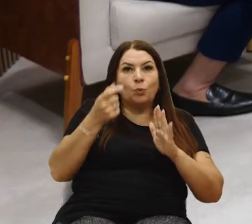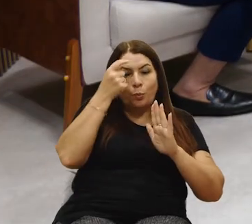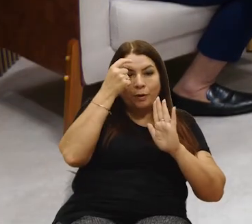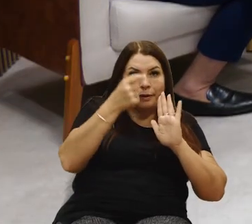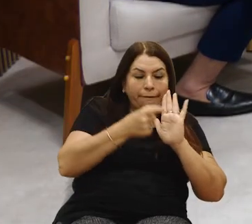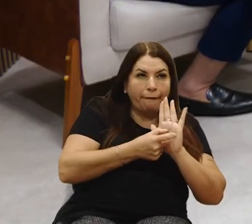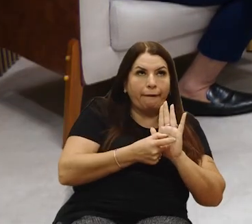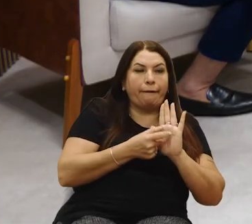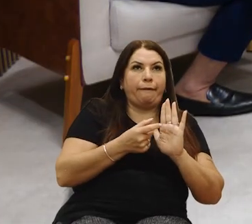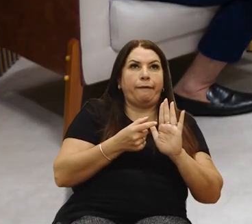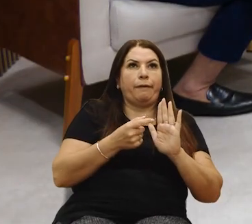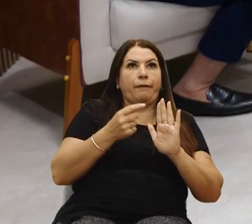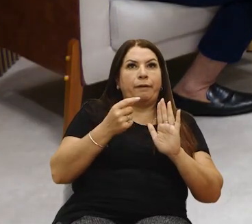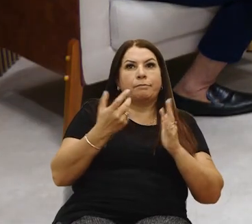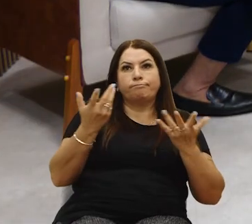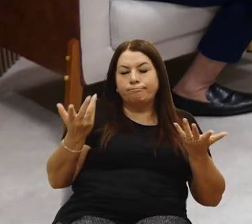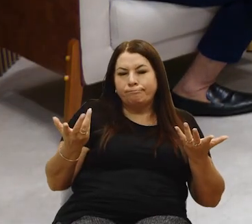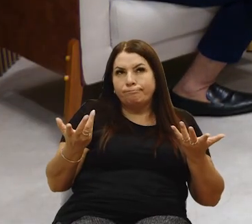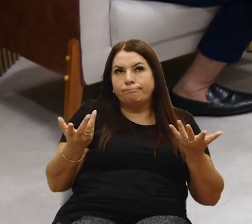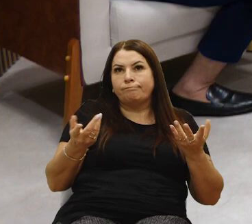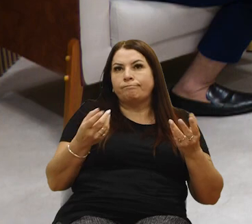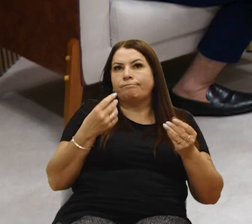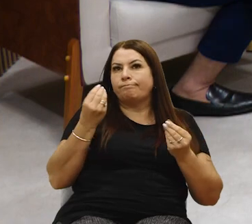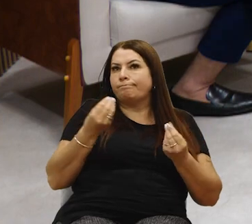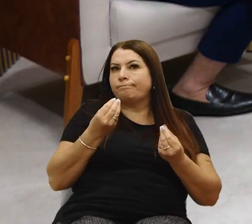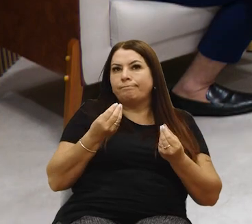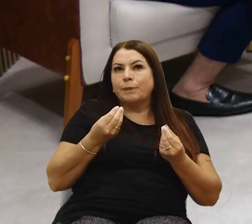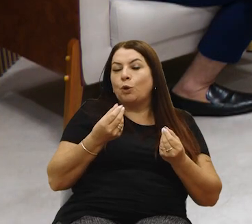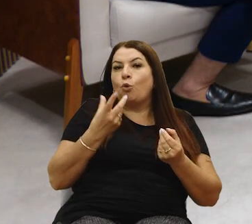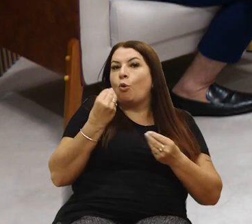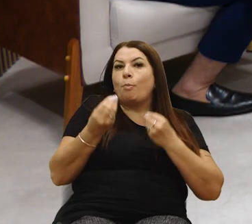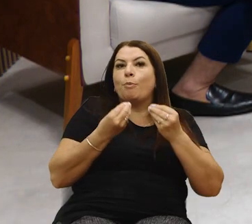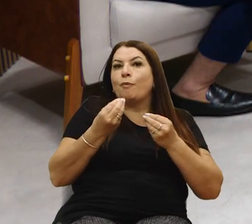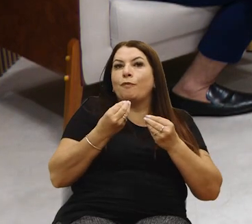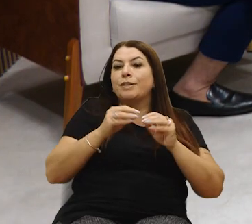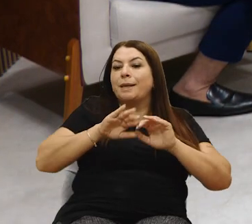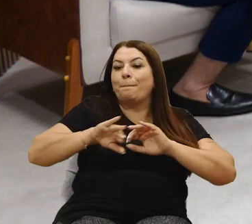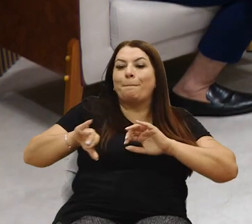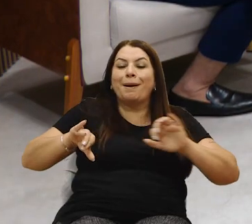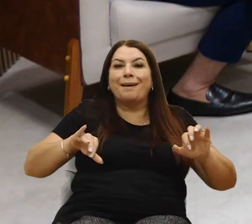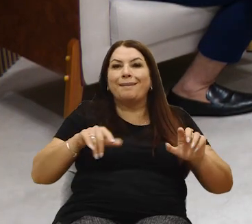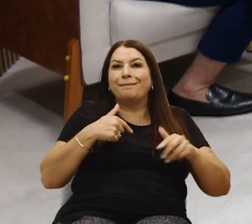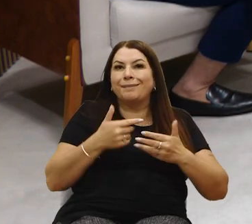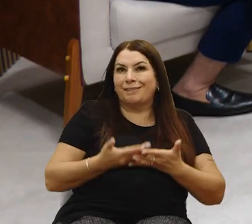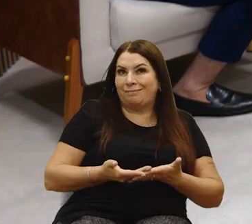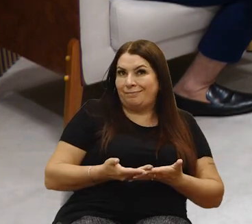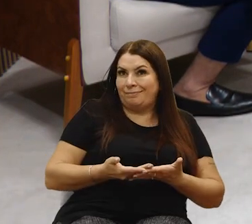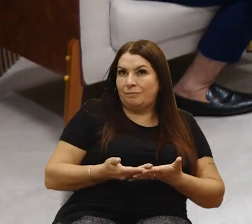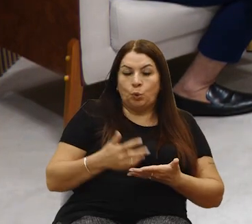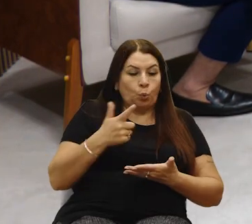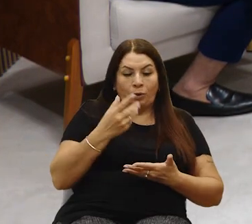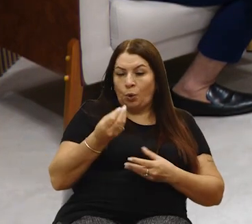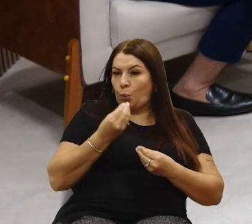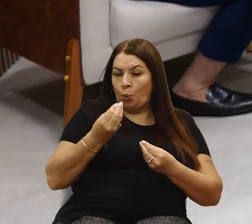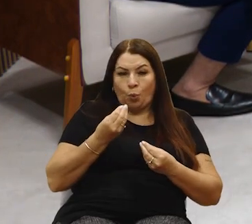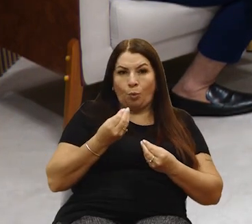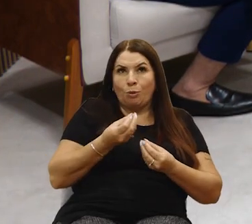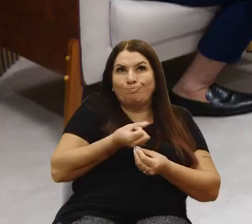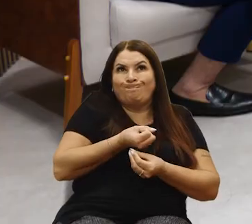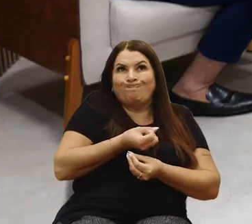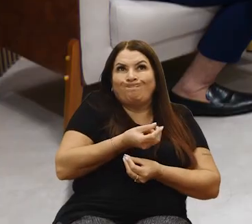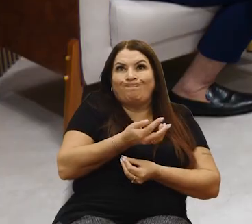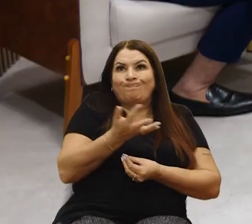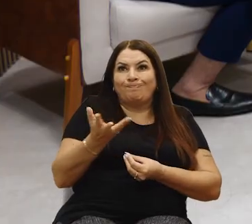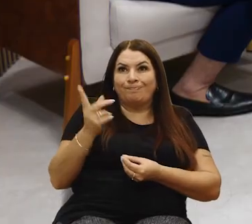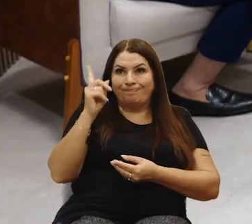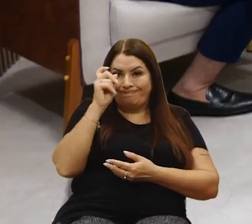IA, de inteligência artificial, como é que você vai separar isso do trabalho? Não tem como mensurar.